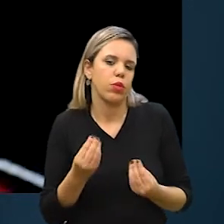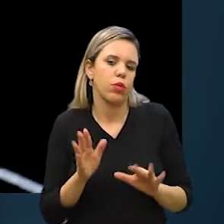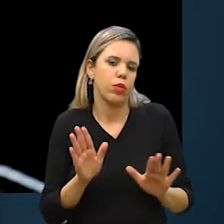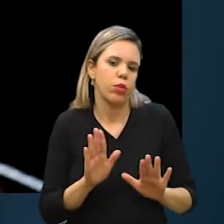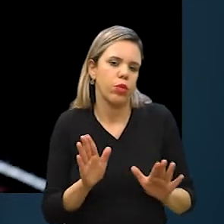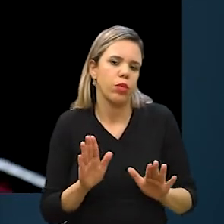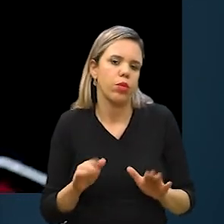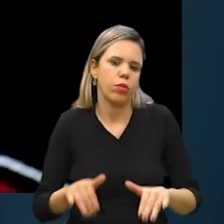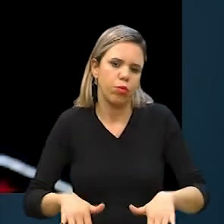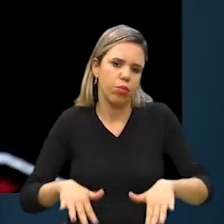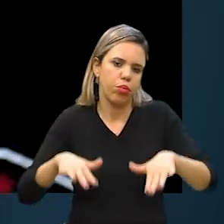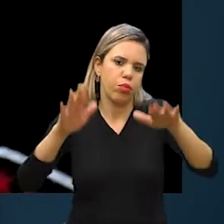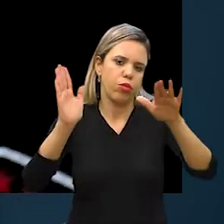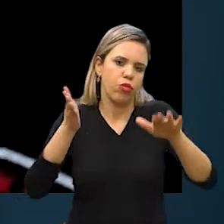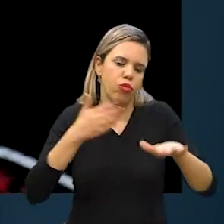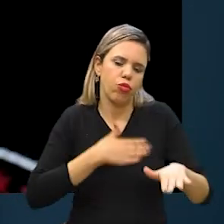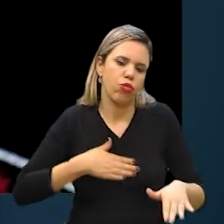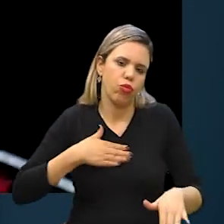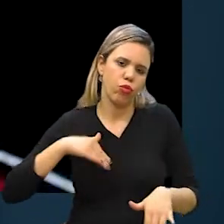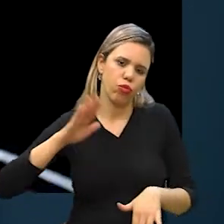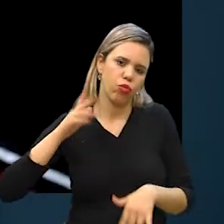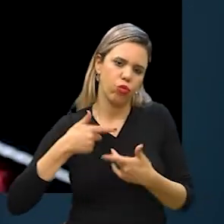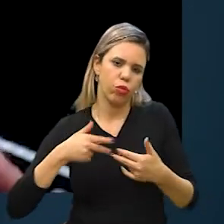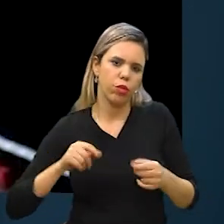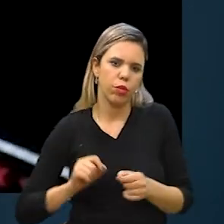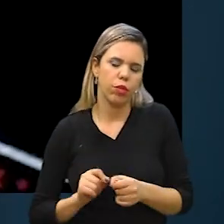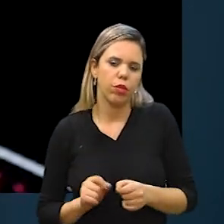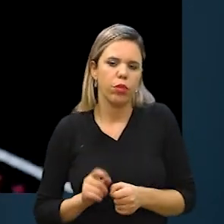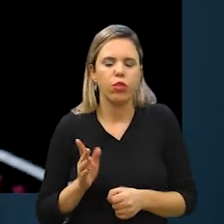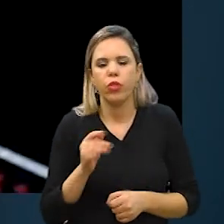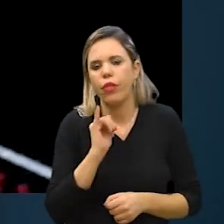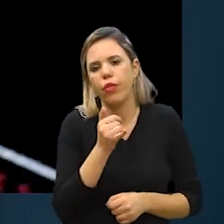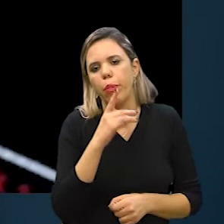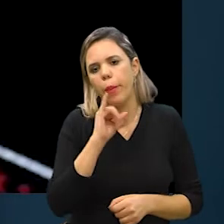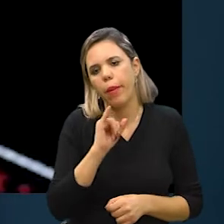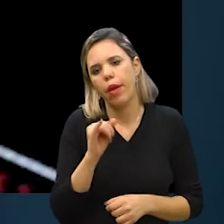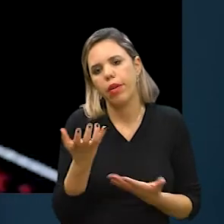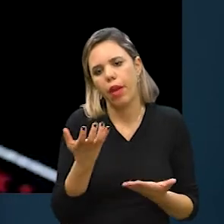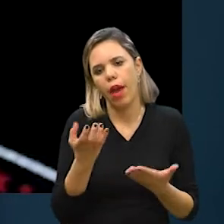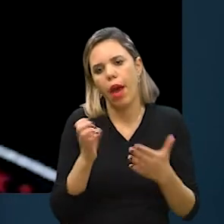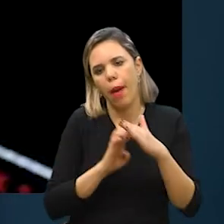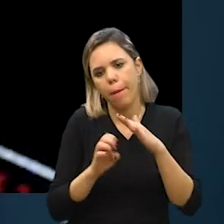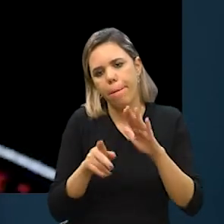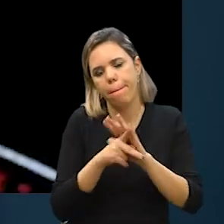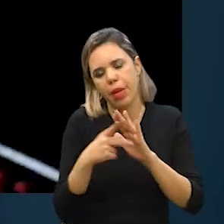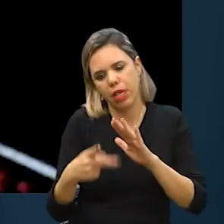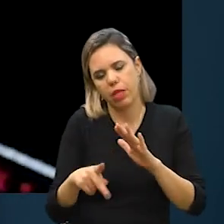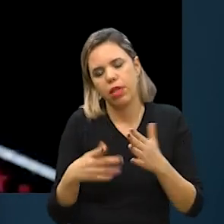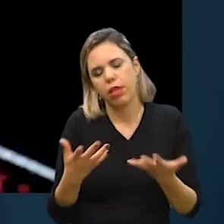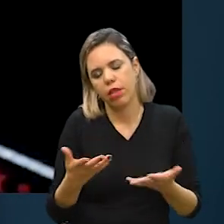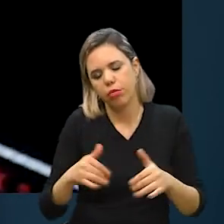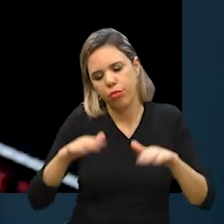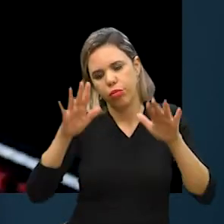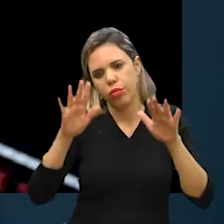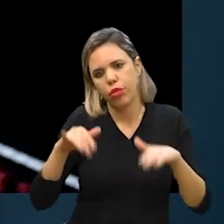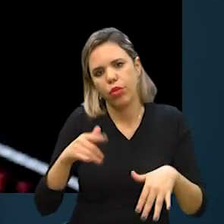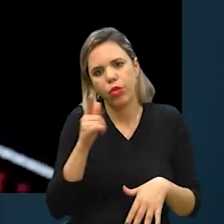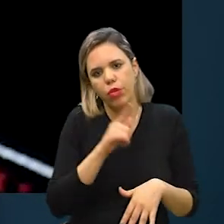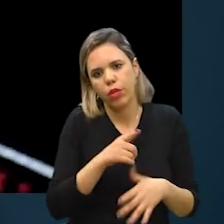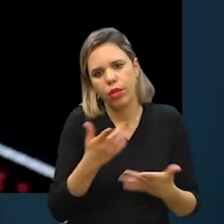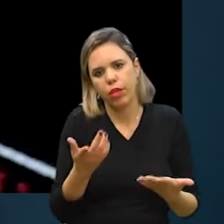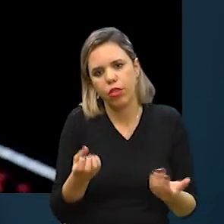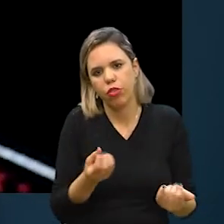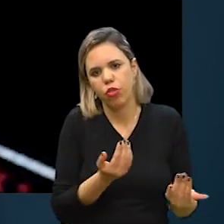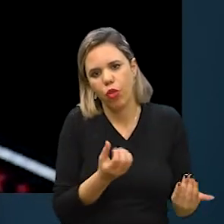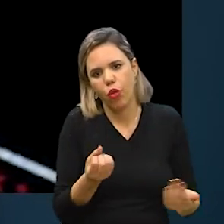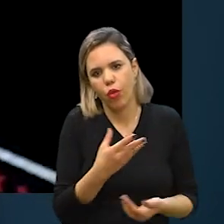nem tanto assim, porque ele já vinha desde pequenininho e gostava muito mais dessas coisas. Ele já falava em empreender, ele falava em como um garotão,